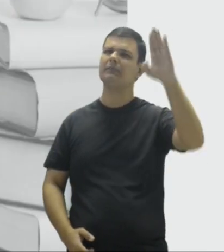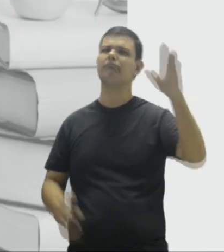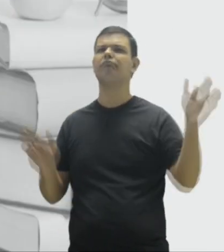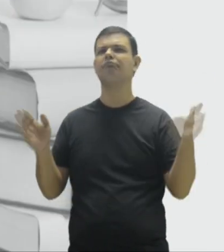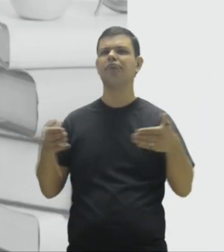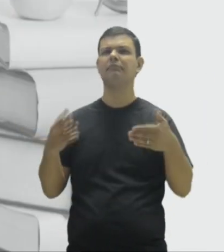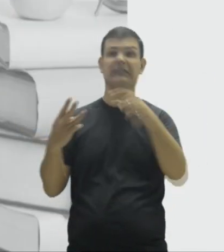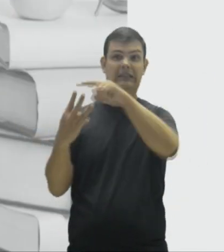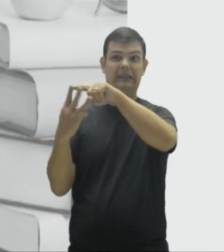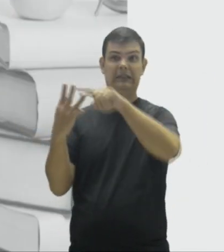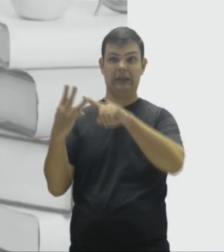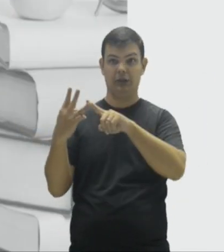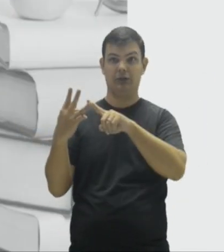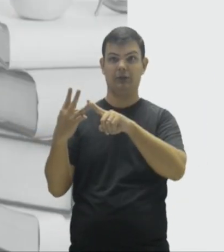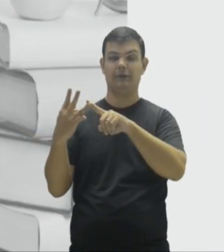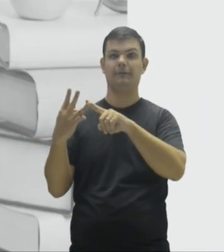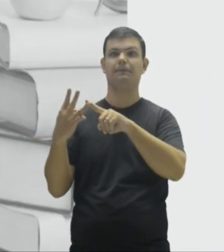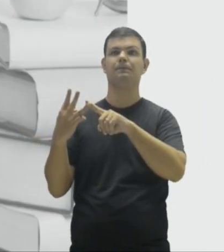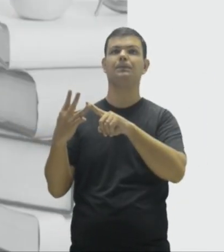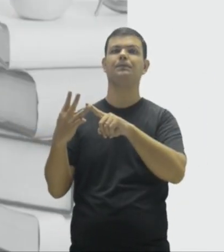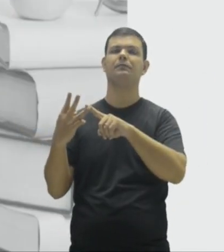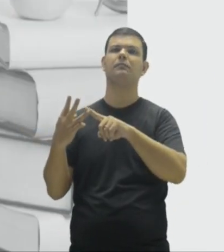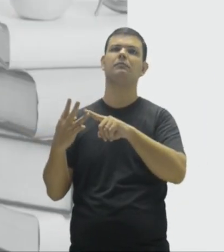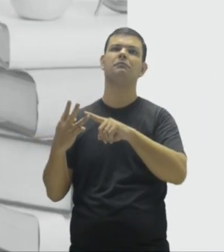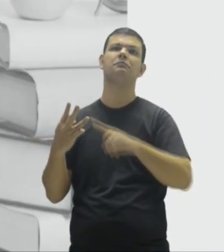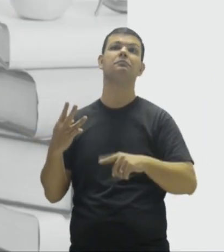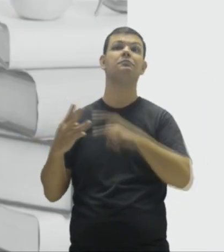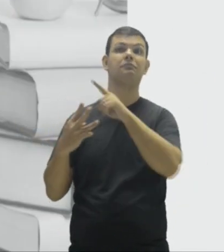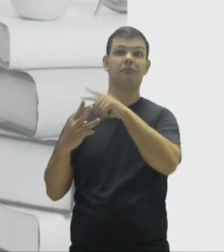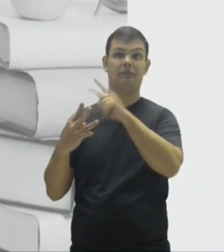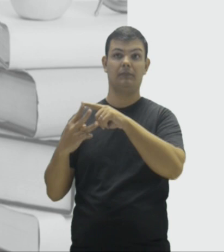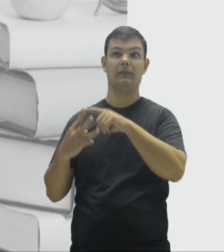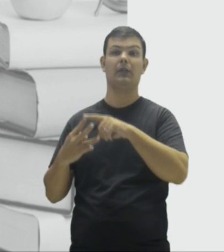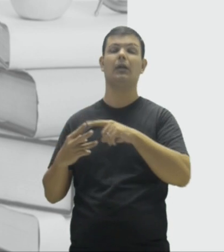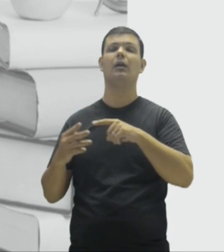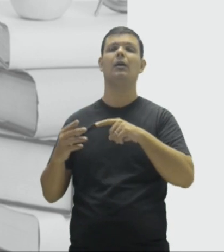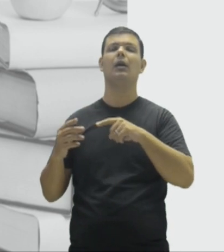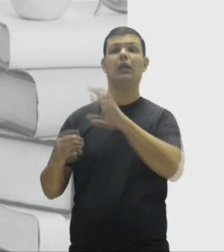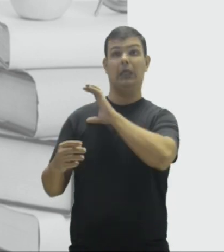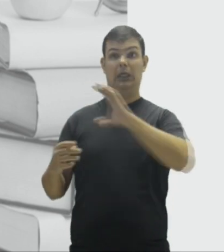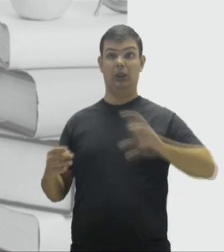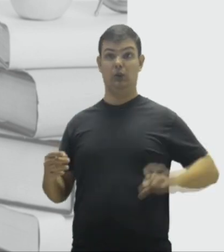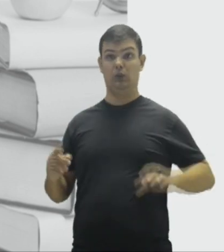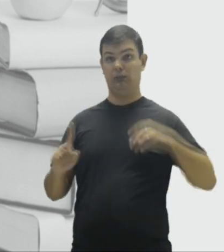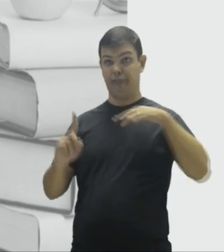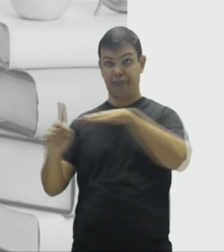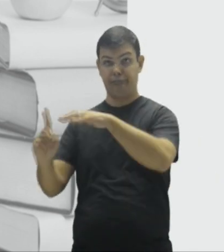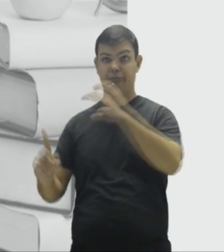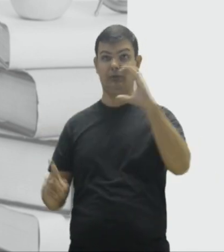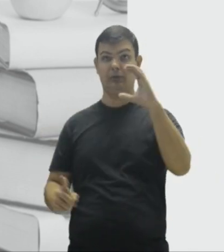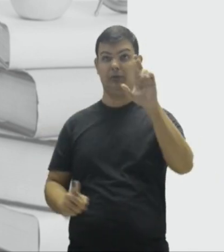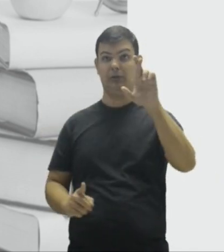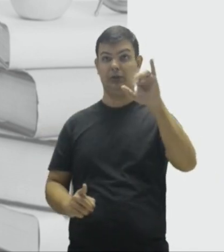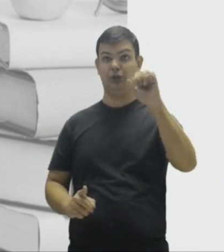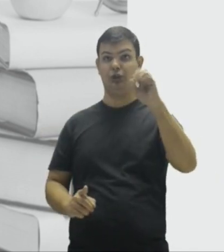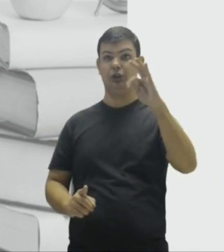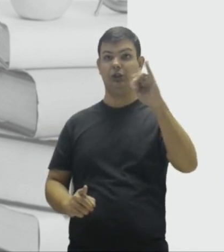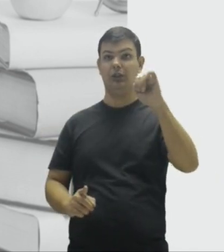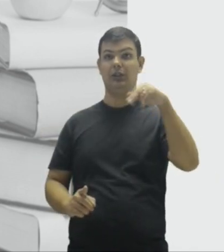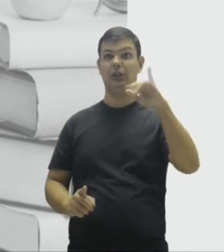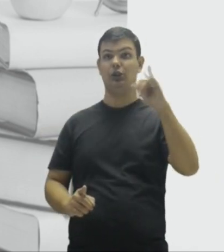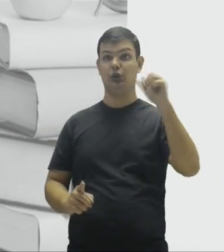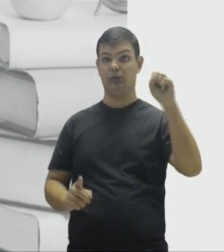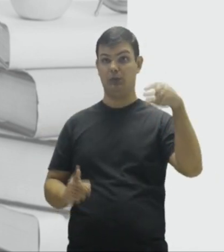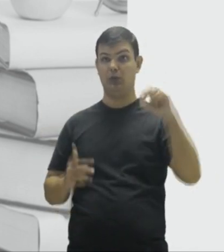muito conhecidas aqui. Que nós temos o cristianismo, que se desenvolve entre os evangélicos e